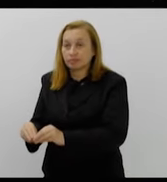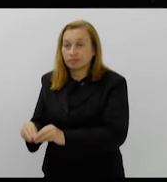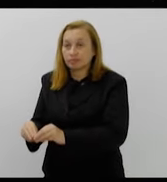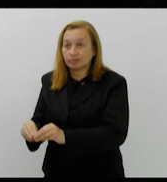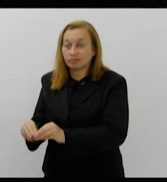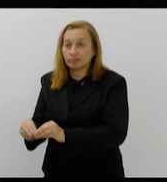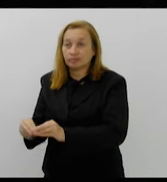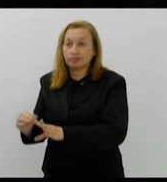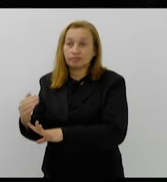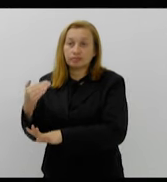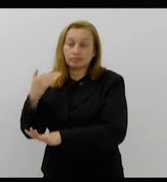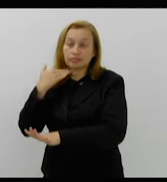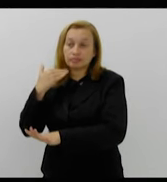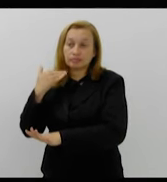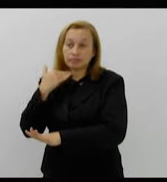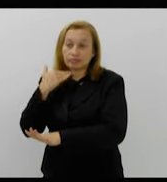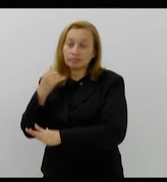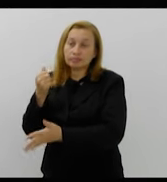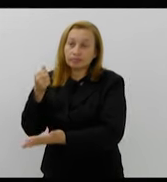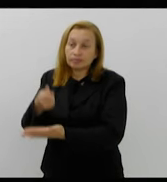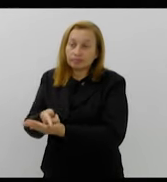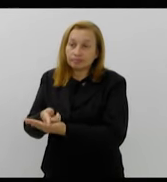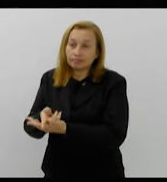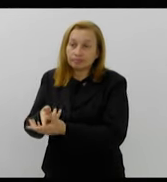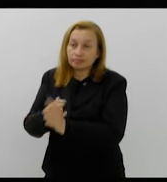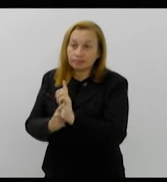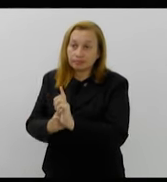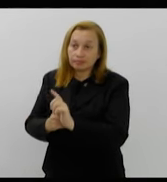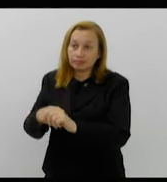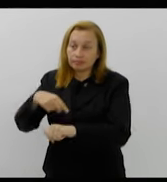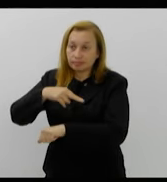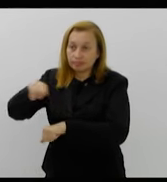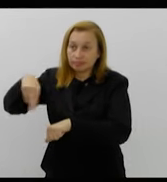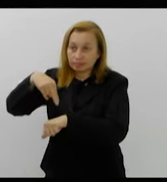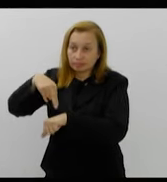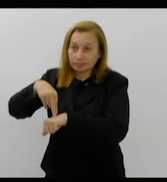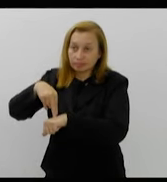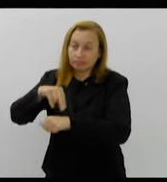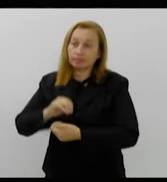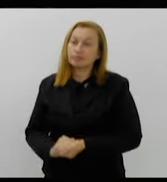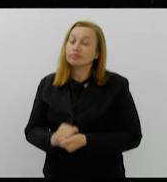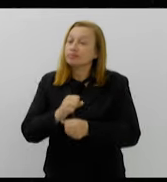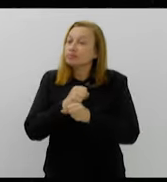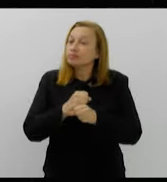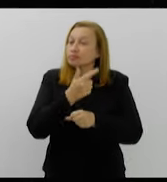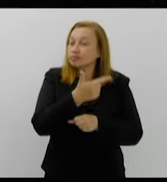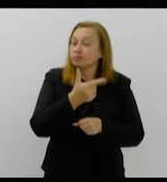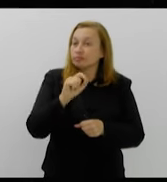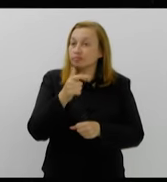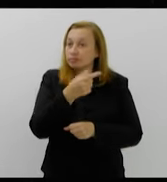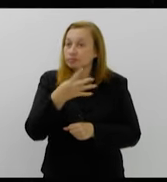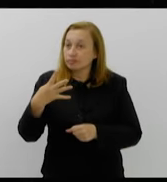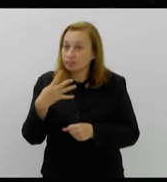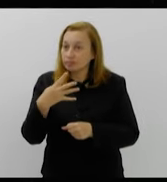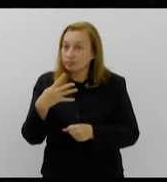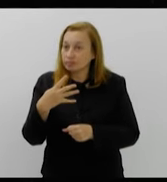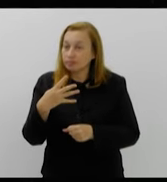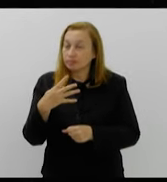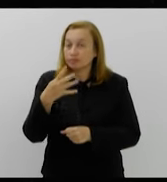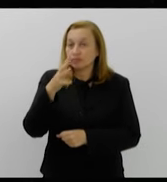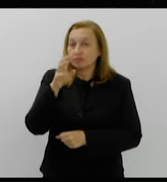pague o serviço da dívida do estado com a união que no ano de 2024 é da ordem